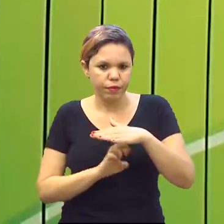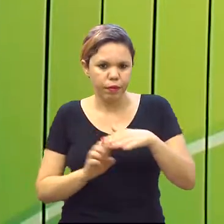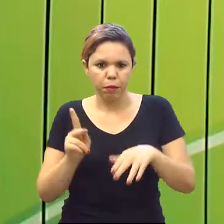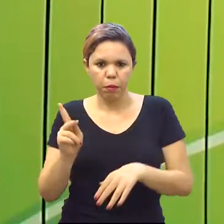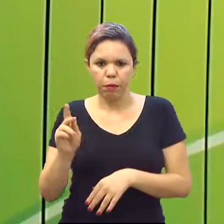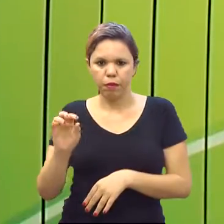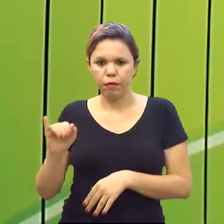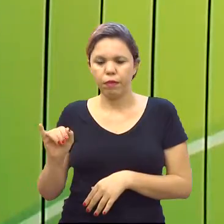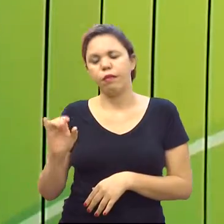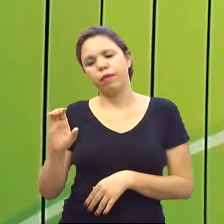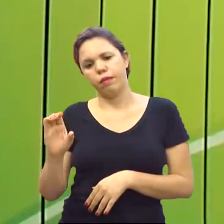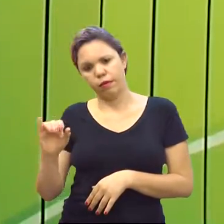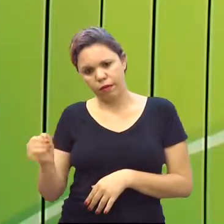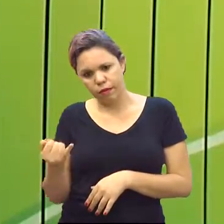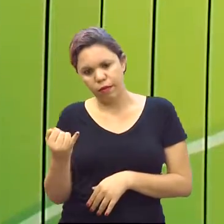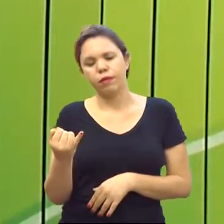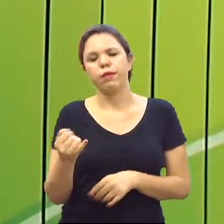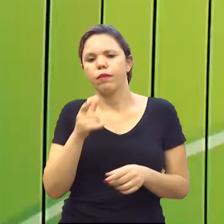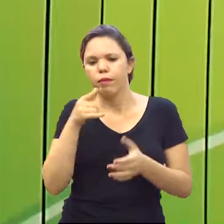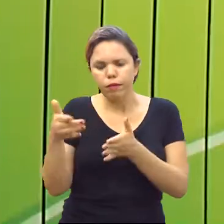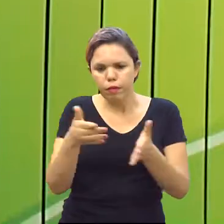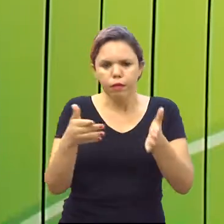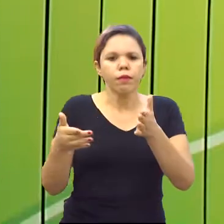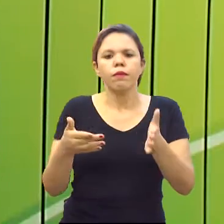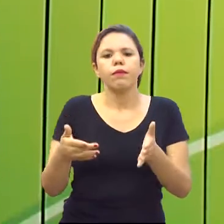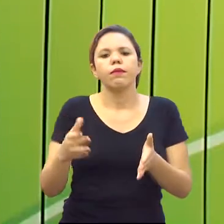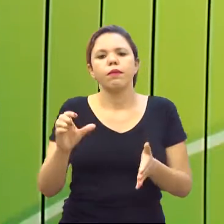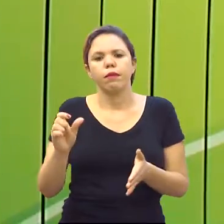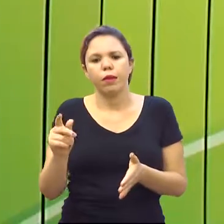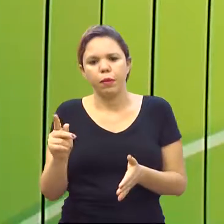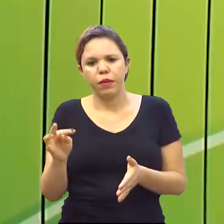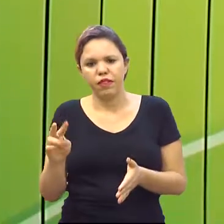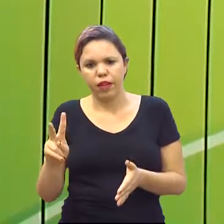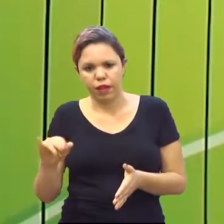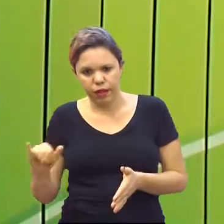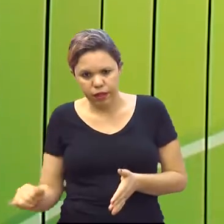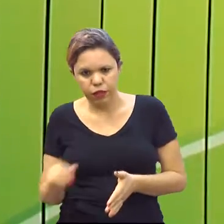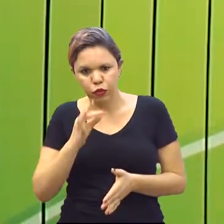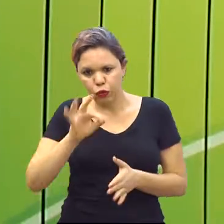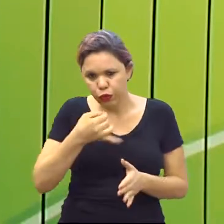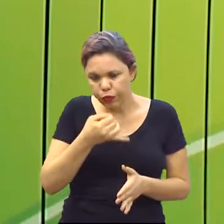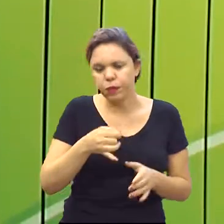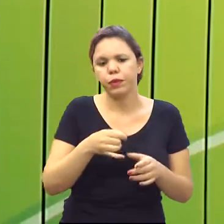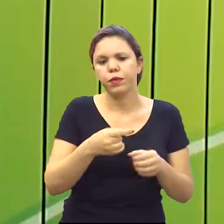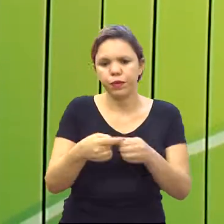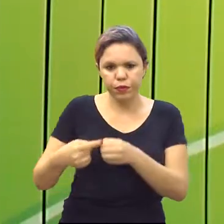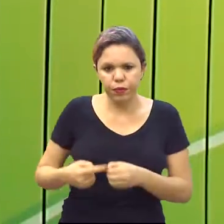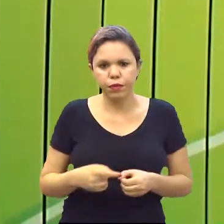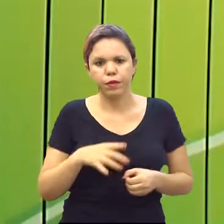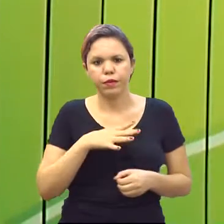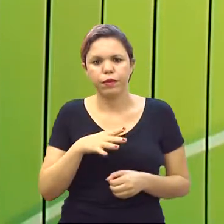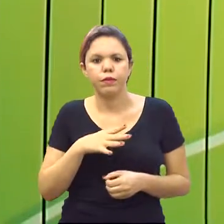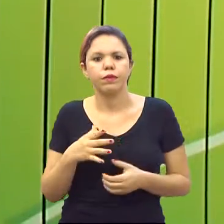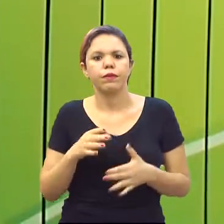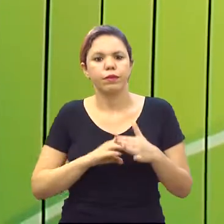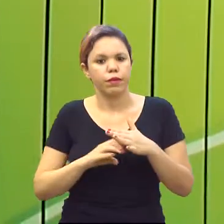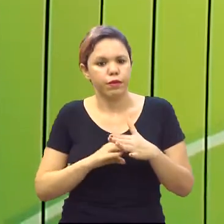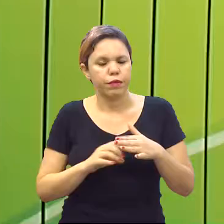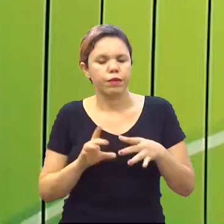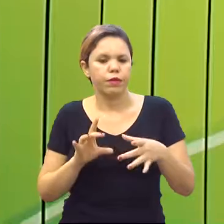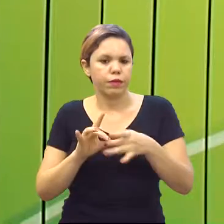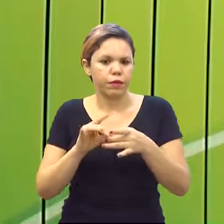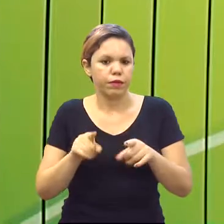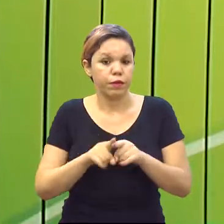PCJ das bacias dos rios Piracicaba, Capivari e Jundiaí enviou aos municípios e empresas associados à